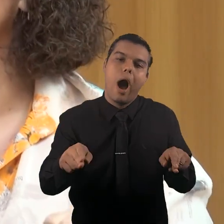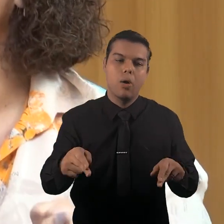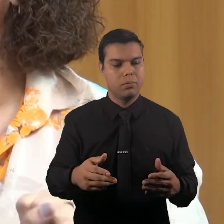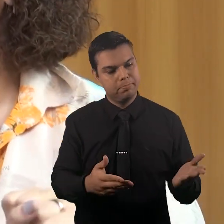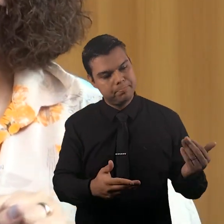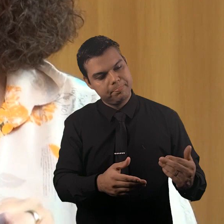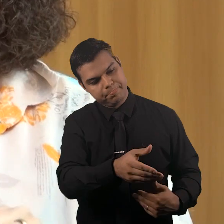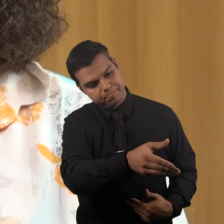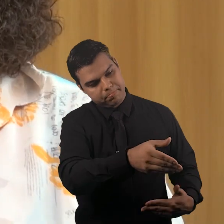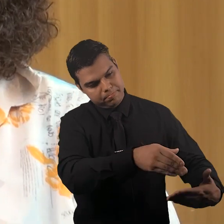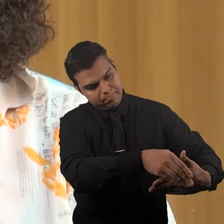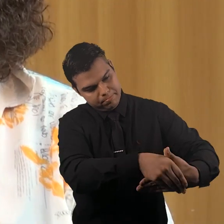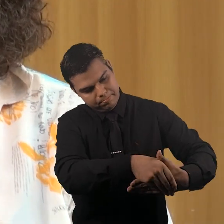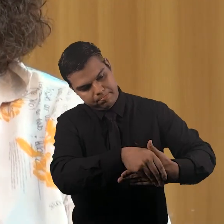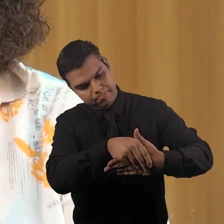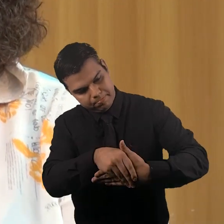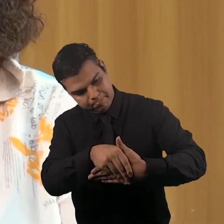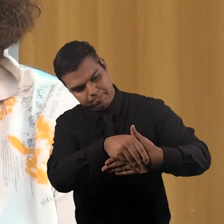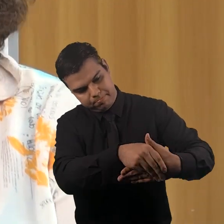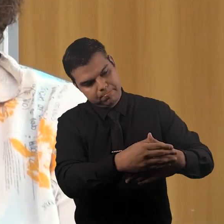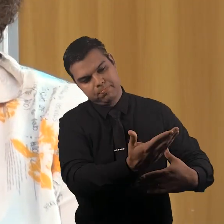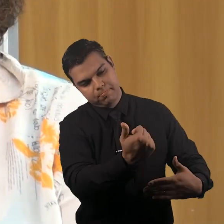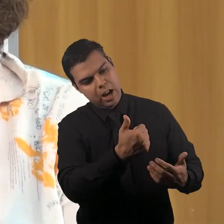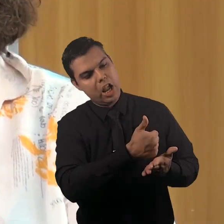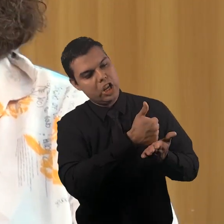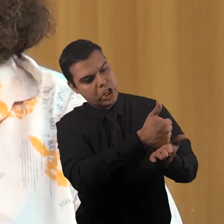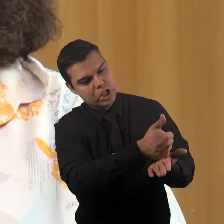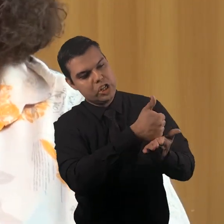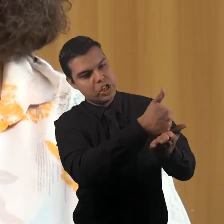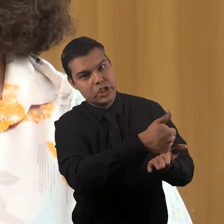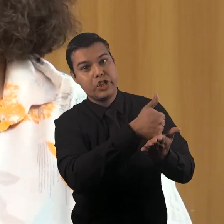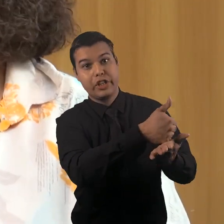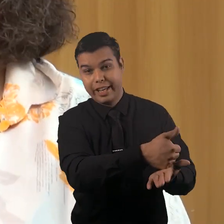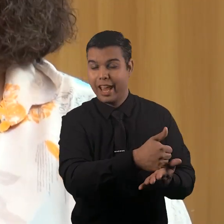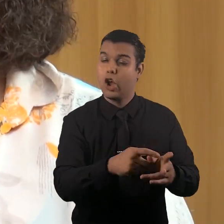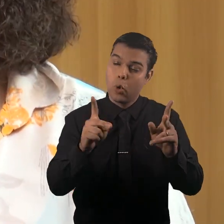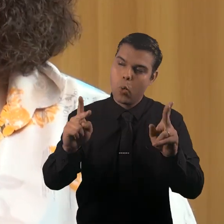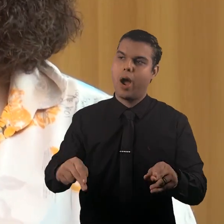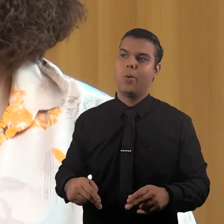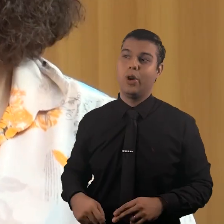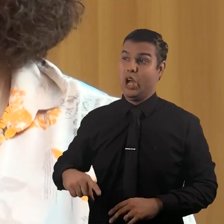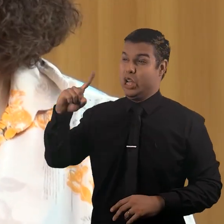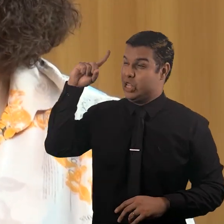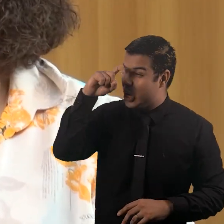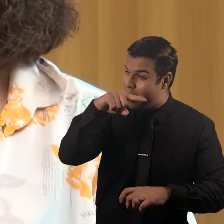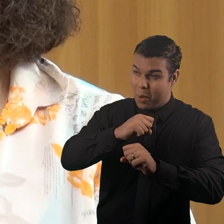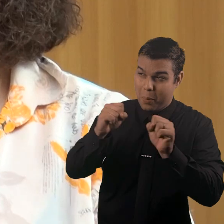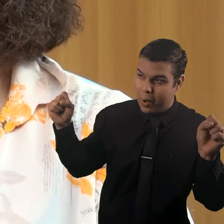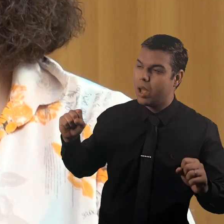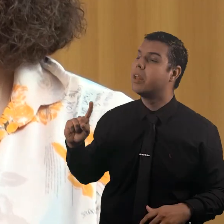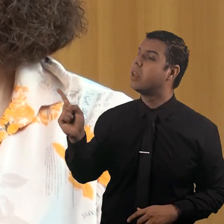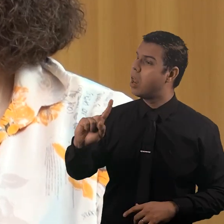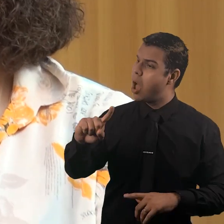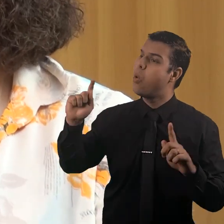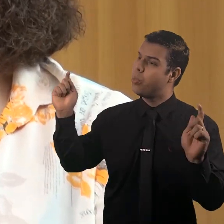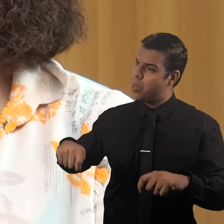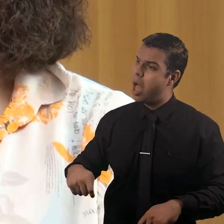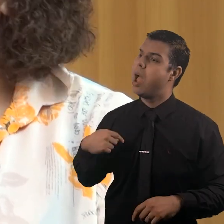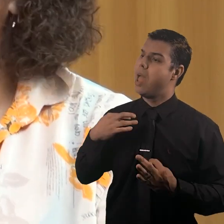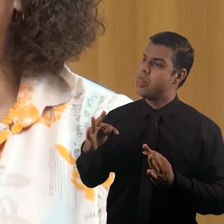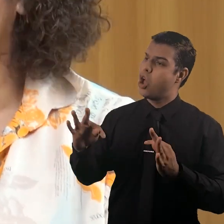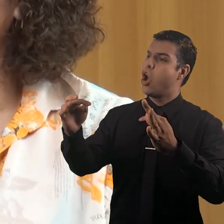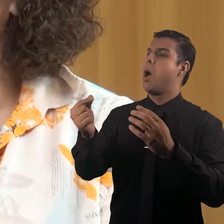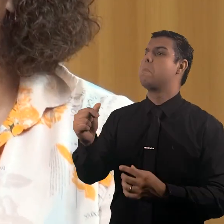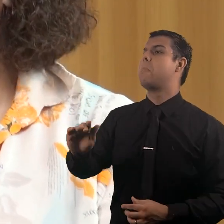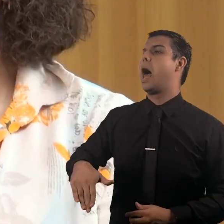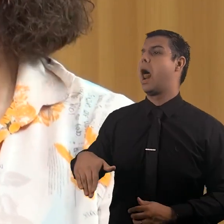na mãozinha e vai driblando essas barreiras. Não é uma coisa absurda de ser feita, é uma coisa que é uma